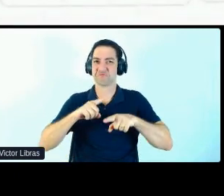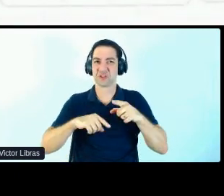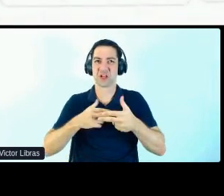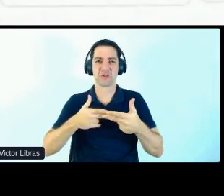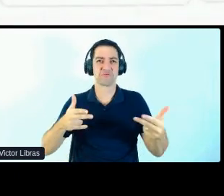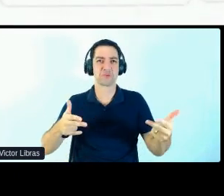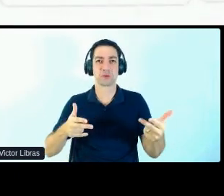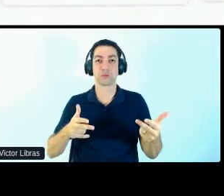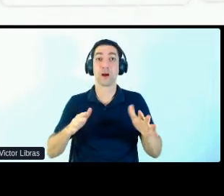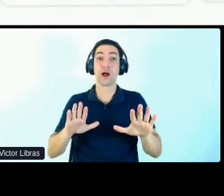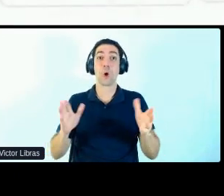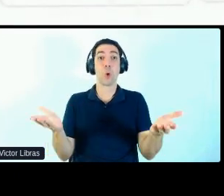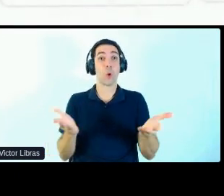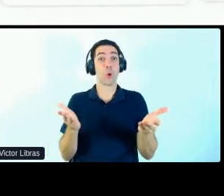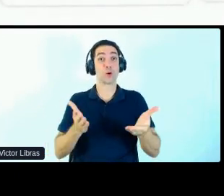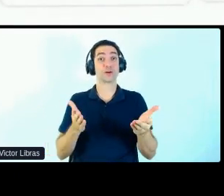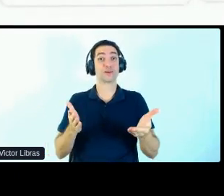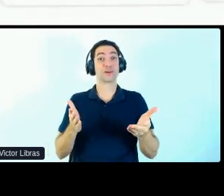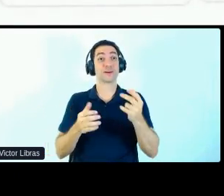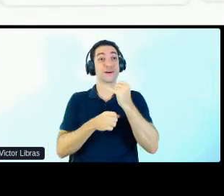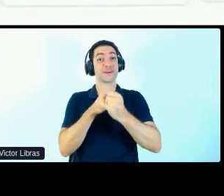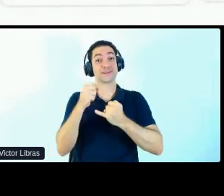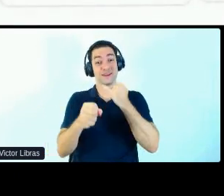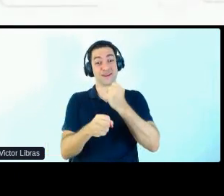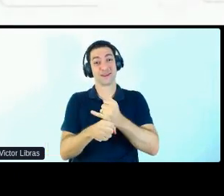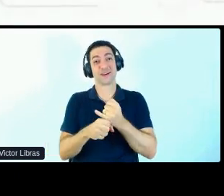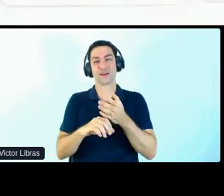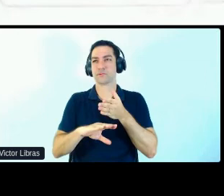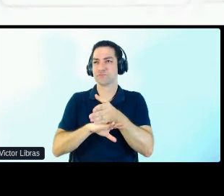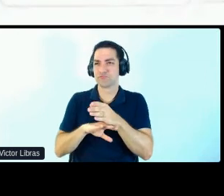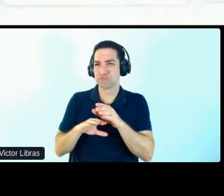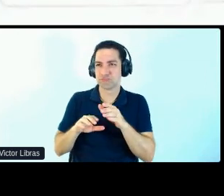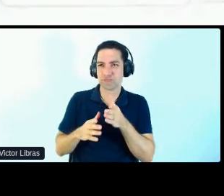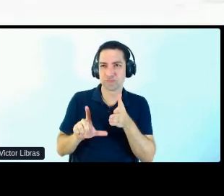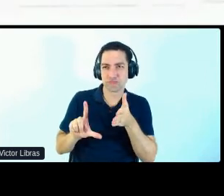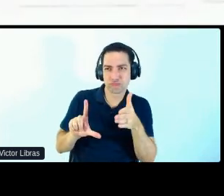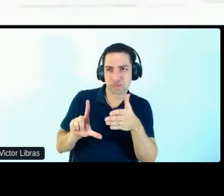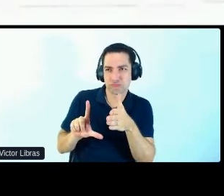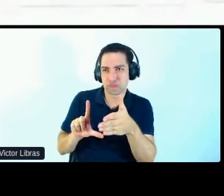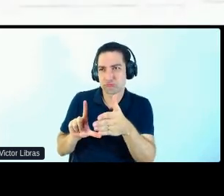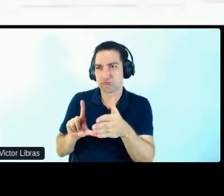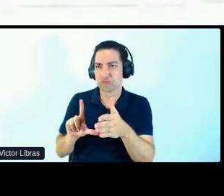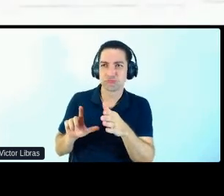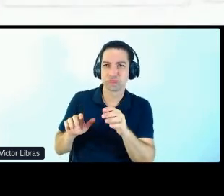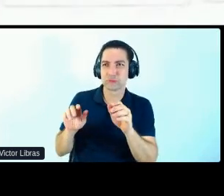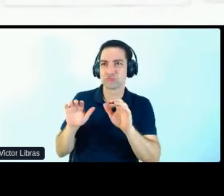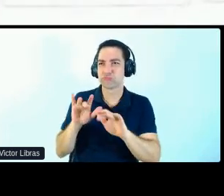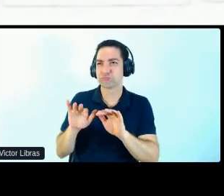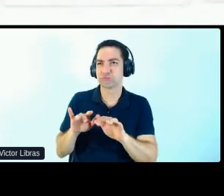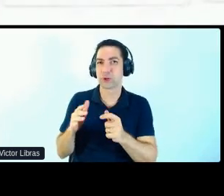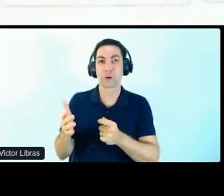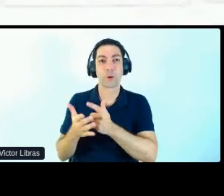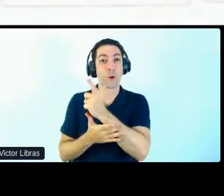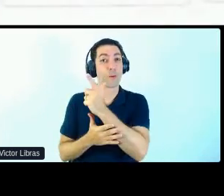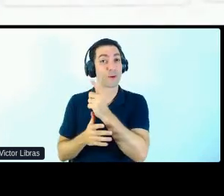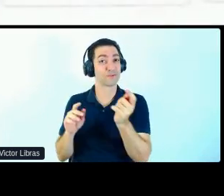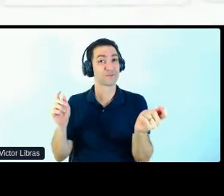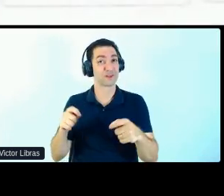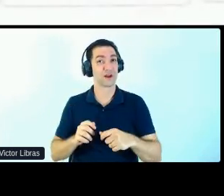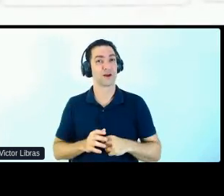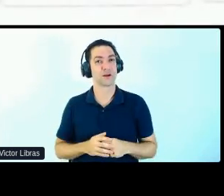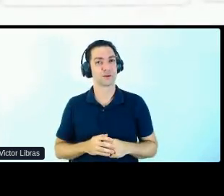internet muita coisa. É claro que uma cadeira de rodas, por exemplo, não